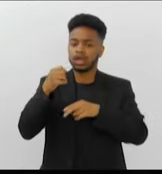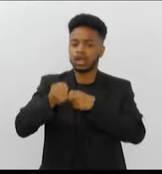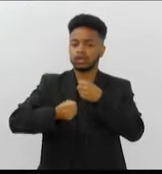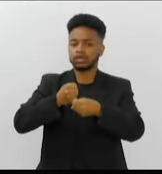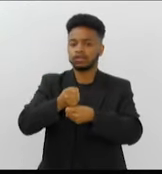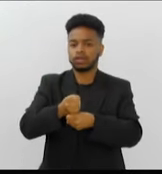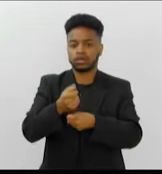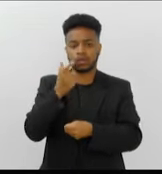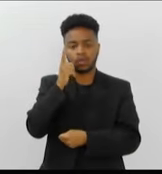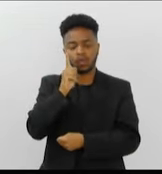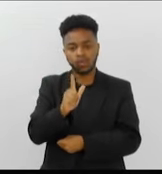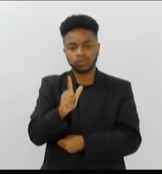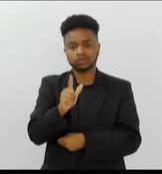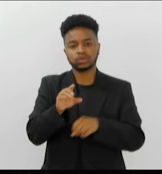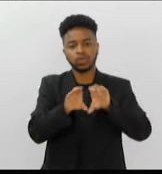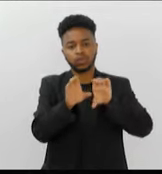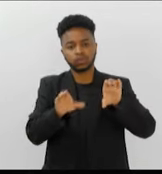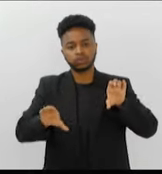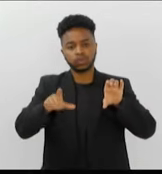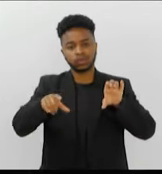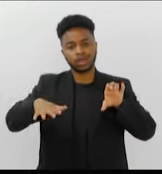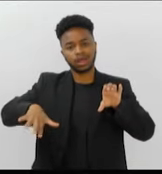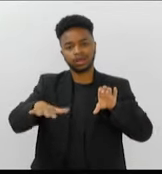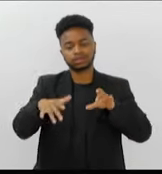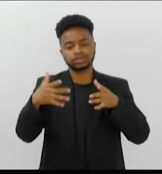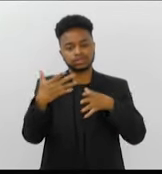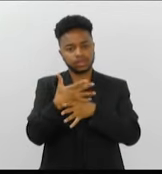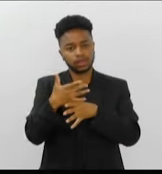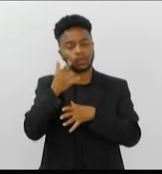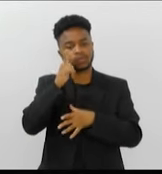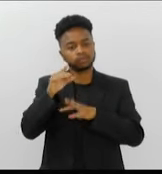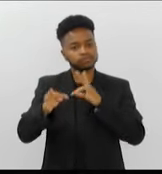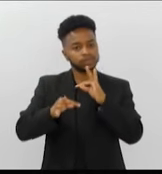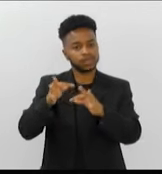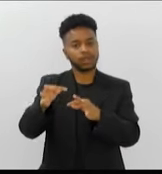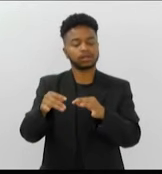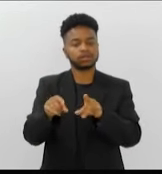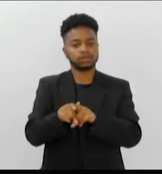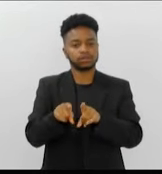tenha todo o esgoto da cidade tratado